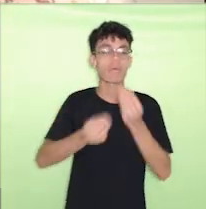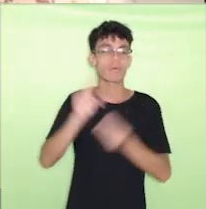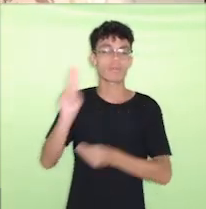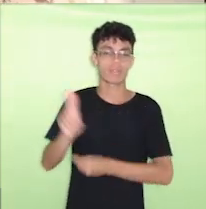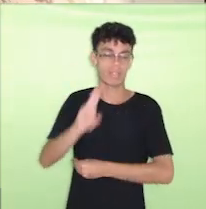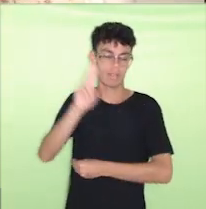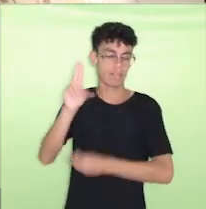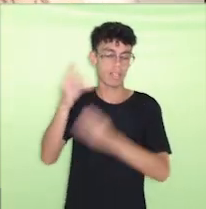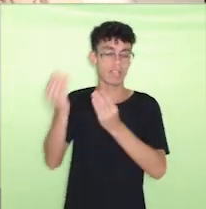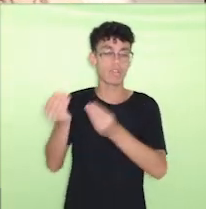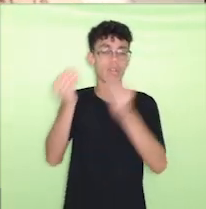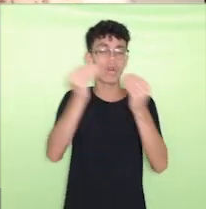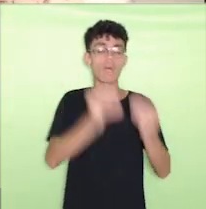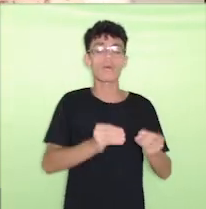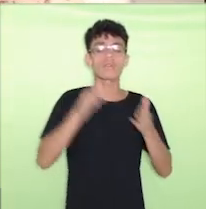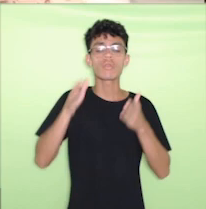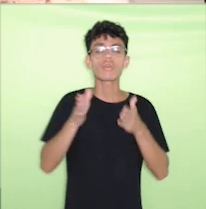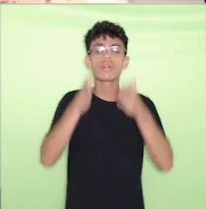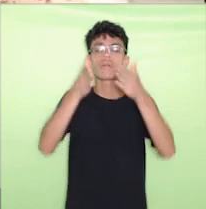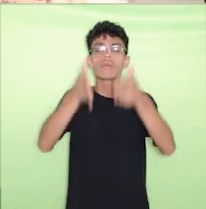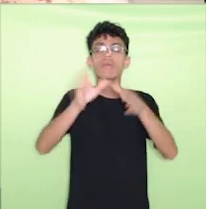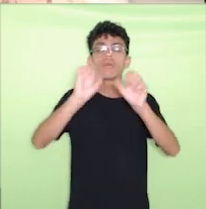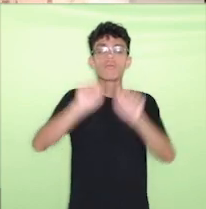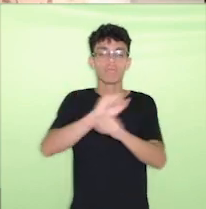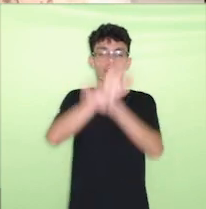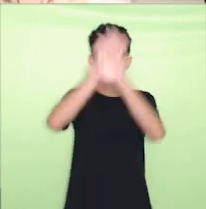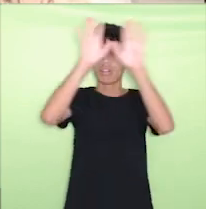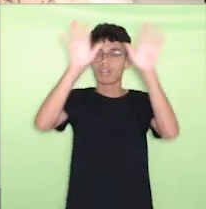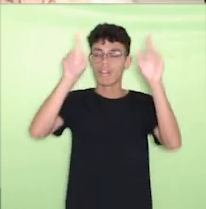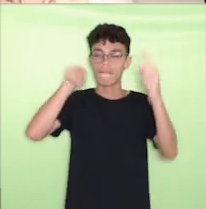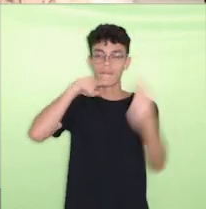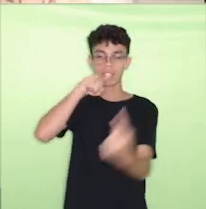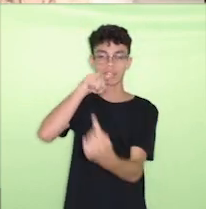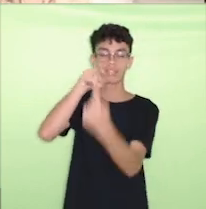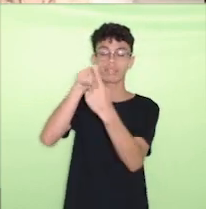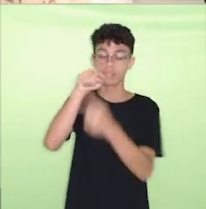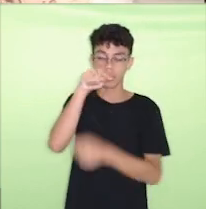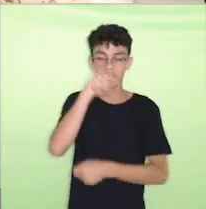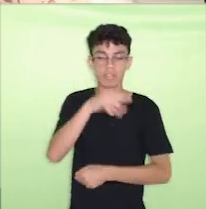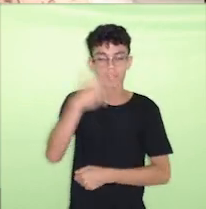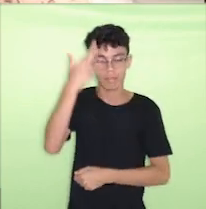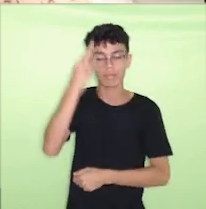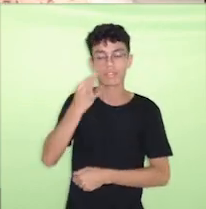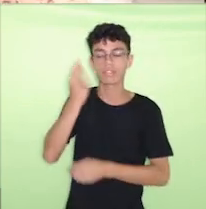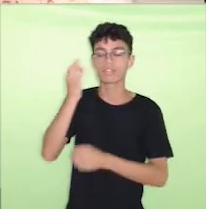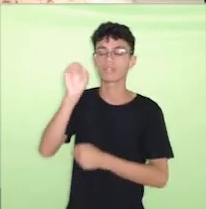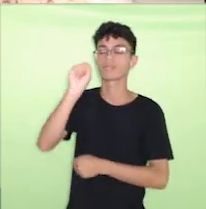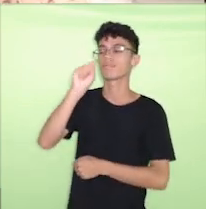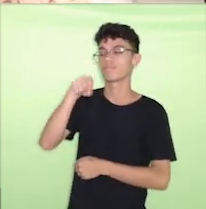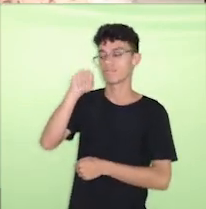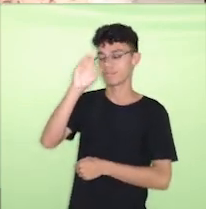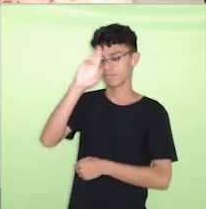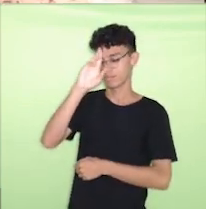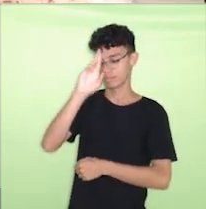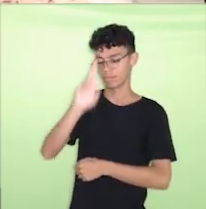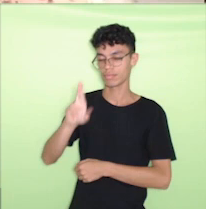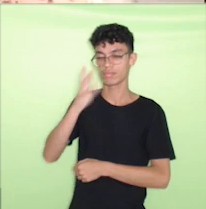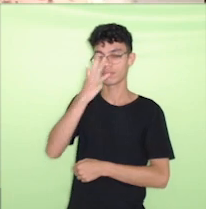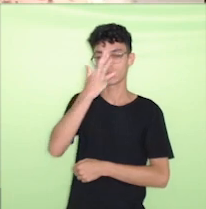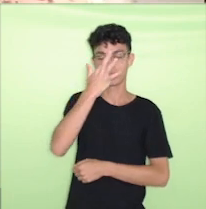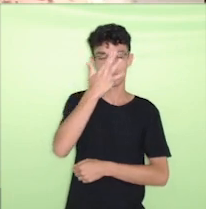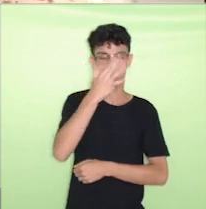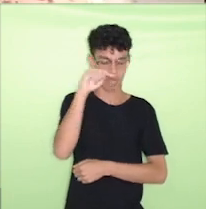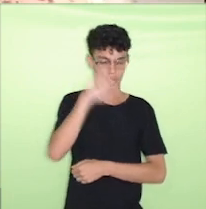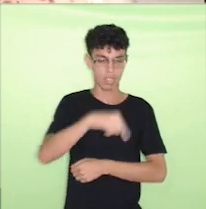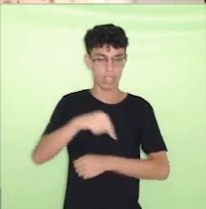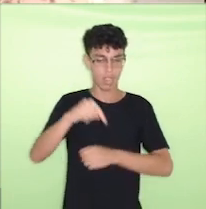dado, mas em direção a um caminho claro. Você me compreende? Sim, Monsenhor. E tem sido assim